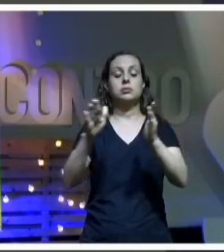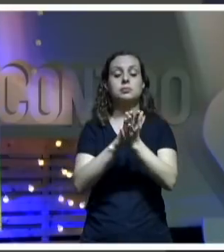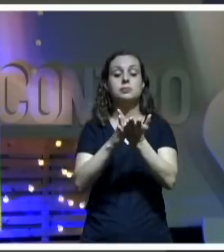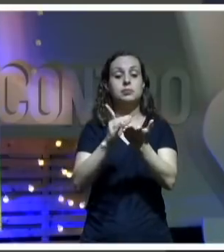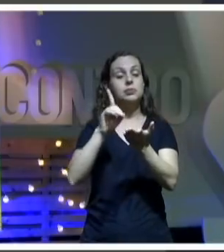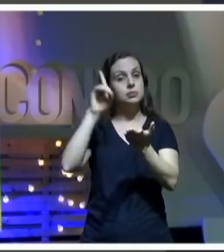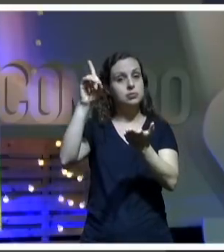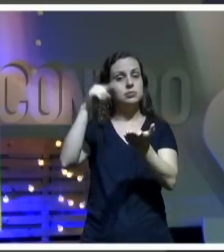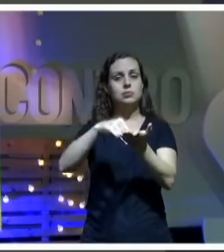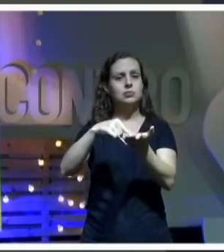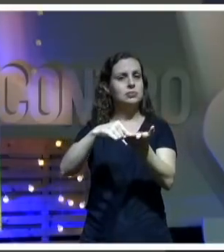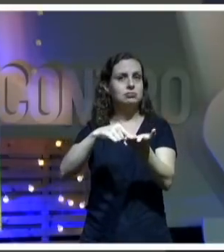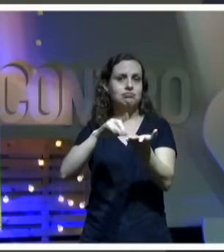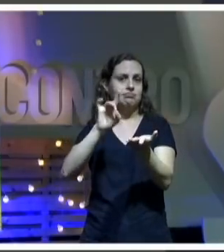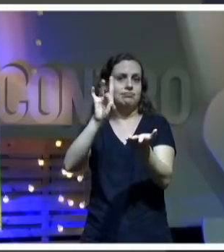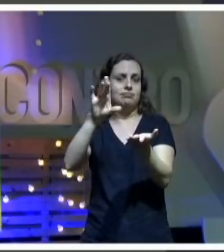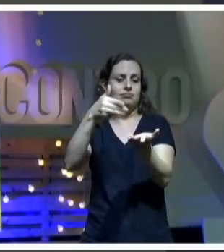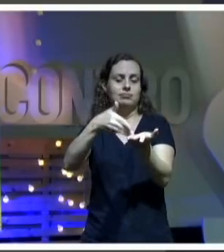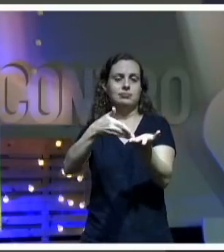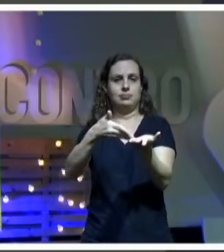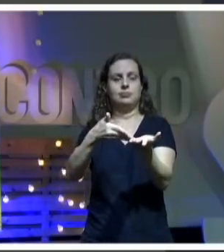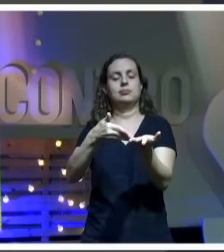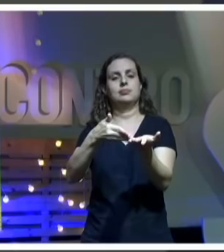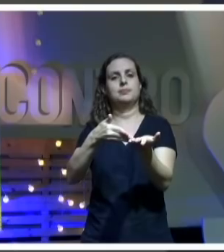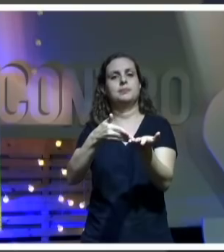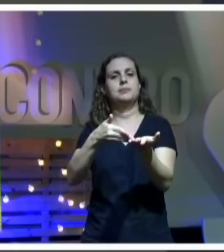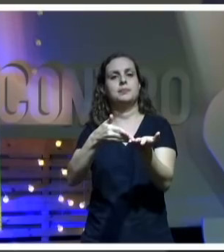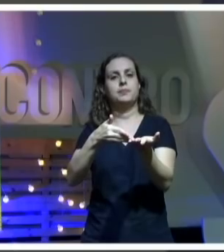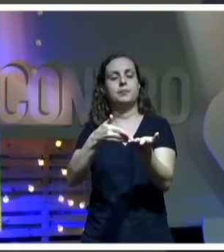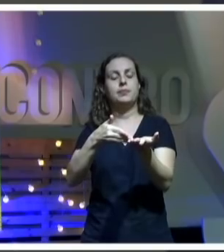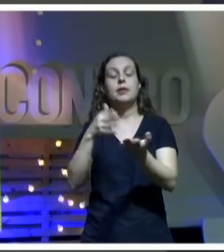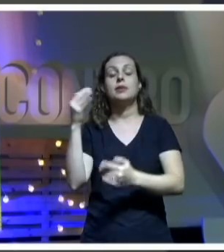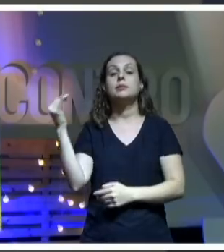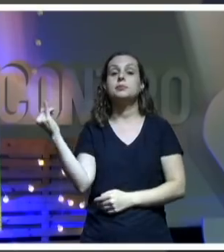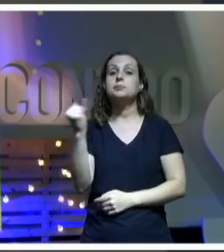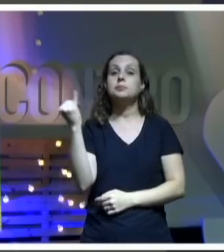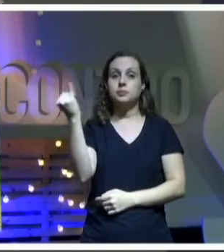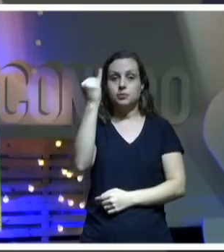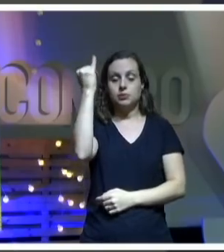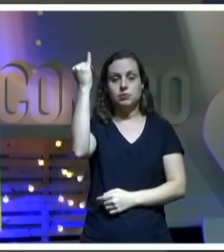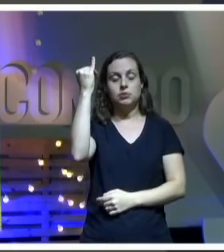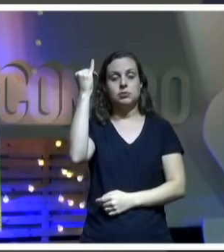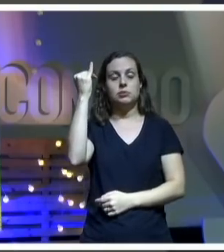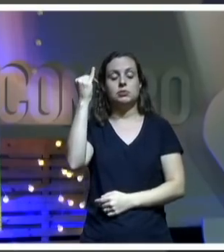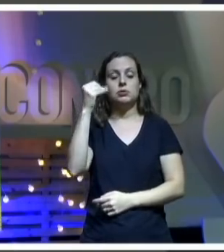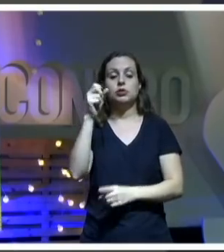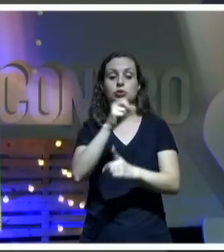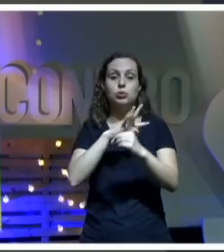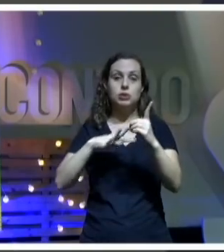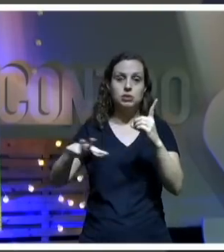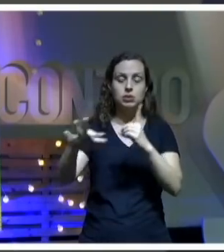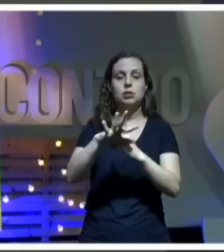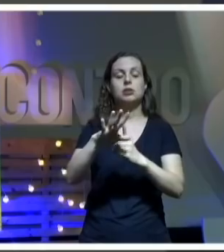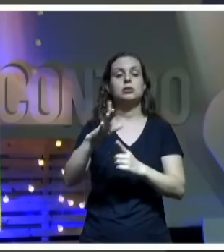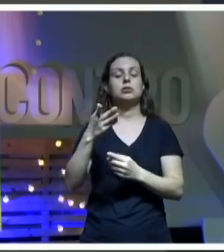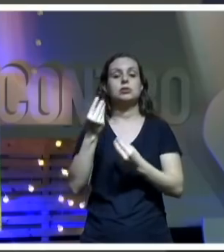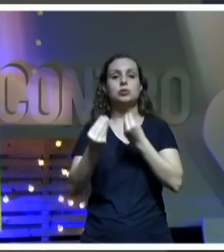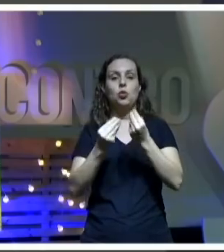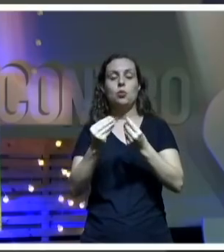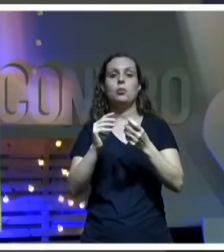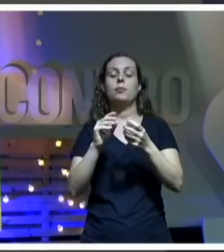é basicamente só isso e não tinha relevância do nosso trabalho uma sociedade científica tecnocratas